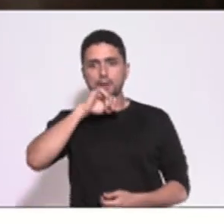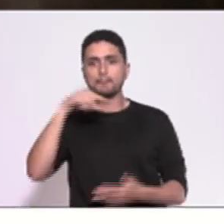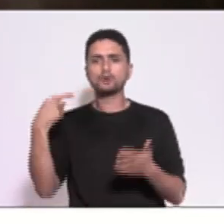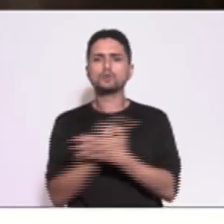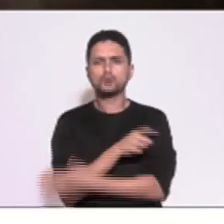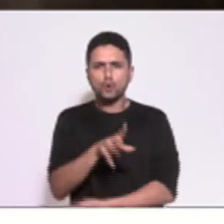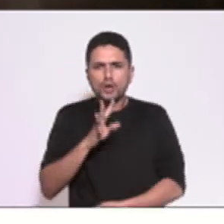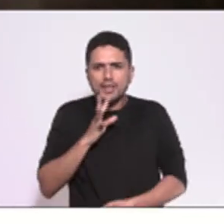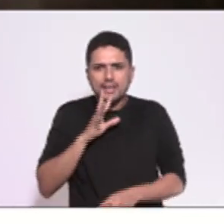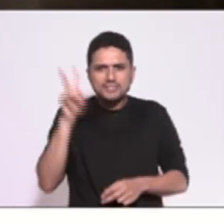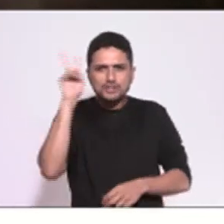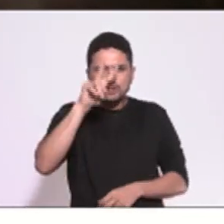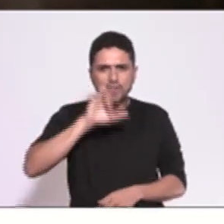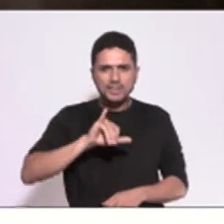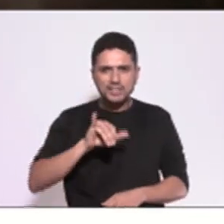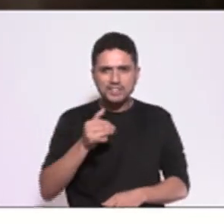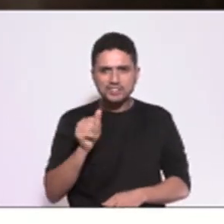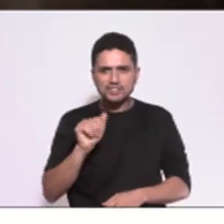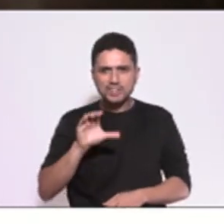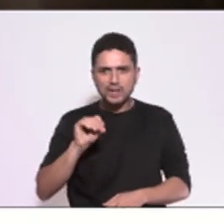Jacozinho? Eu falei, não.